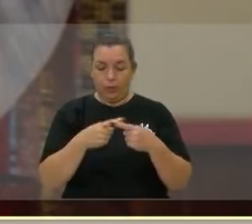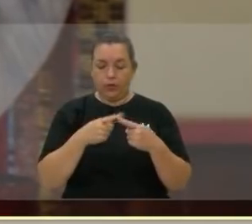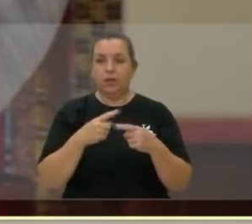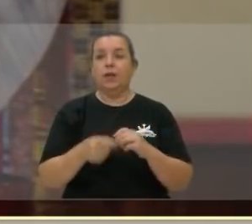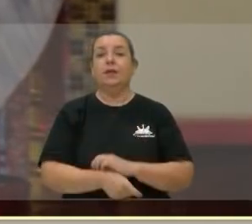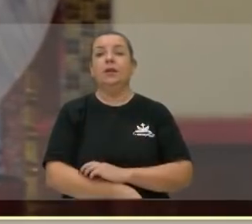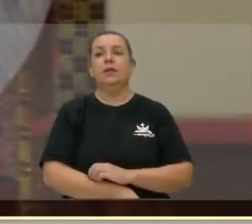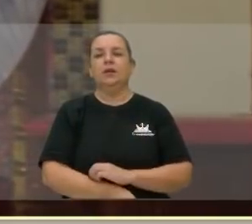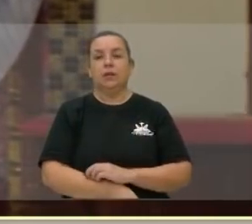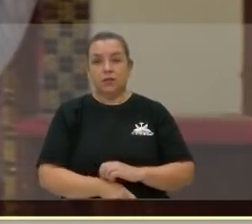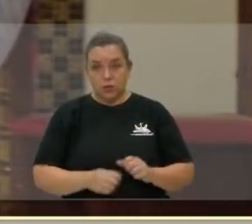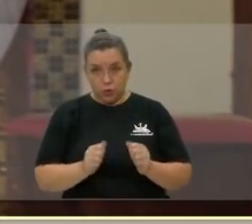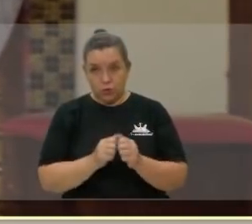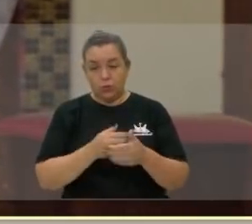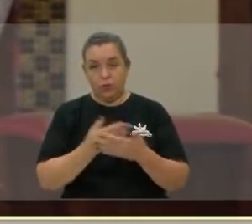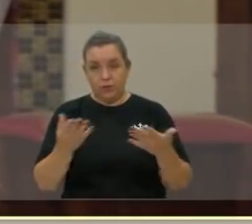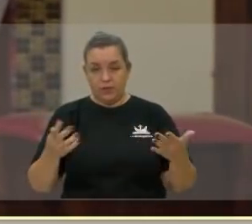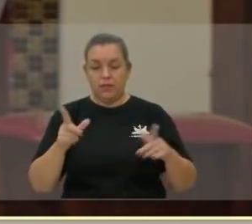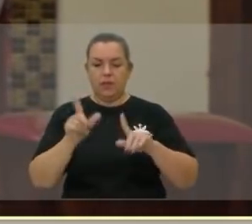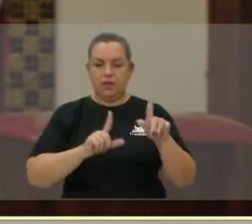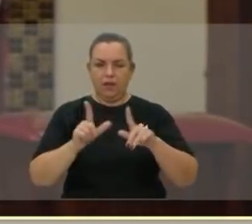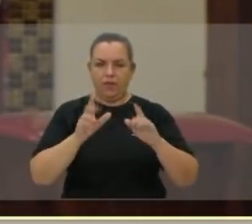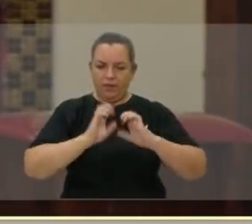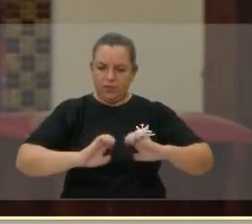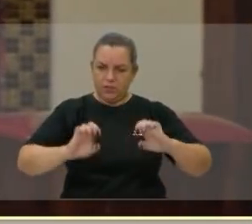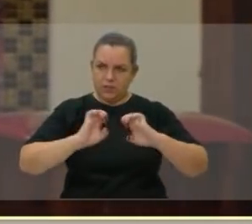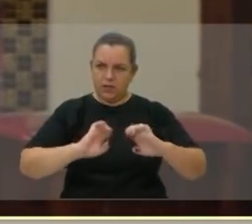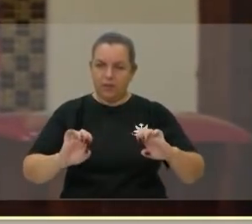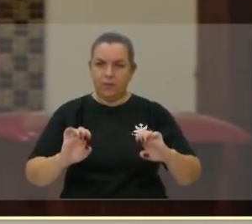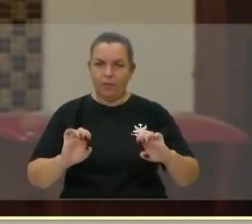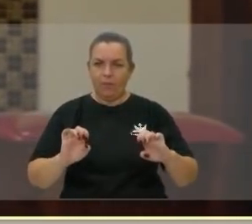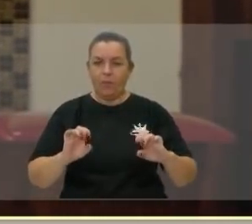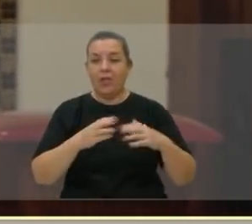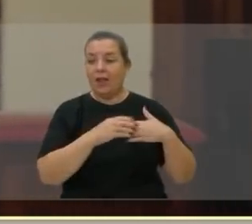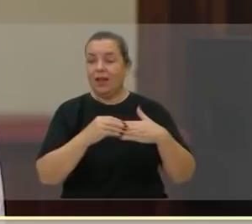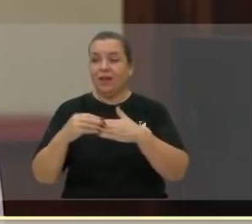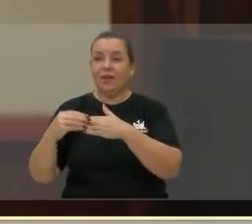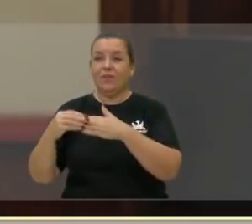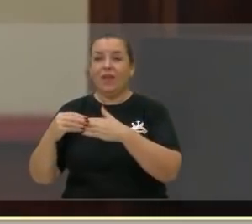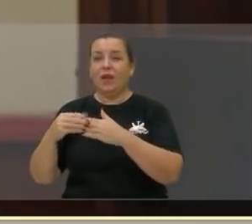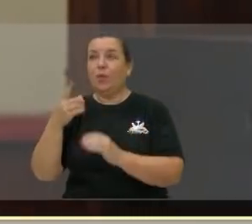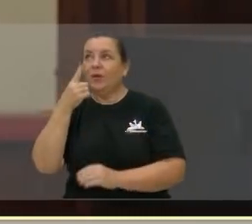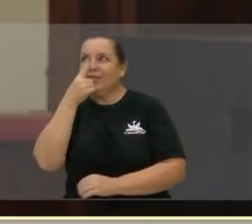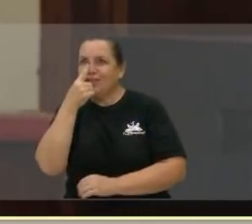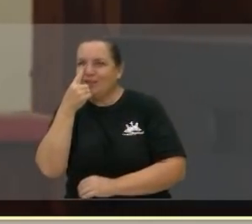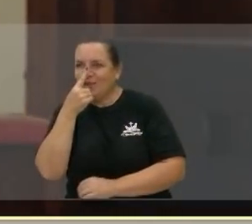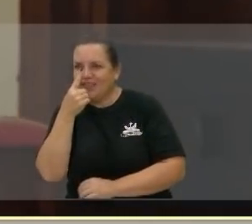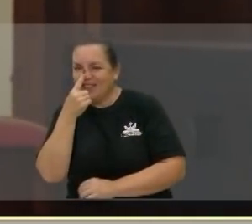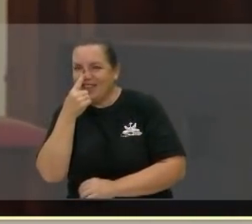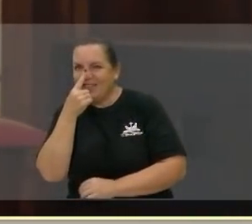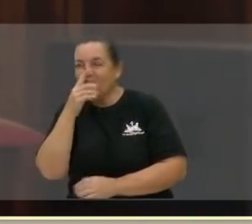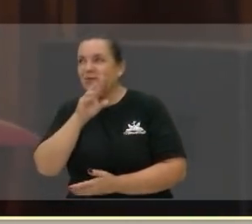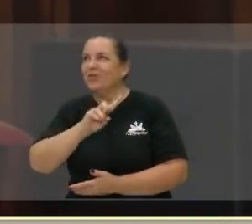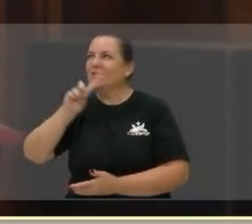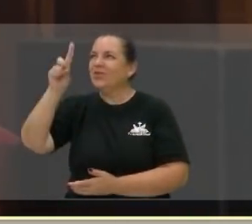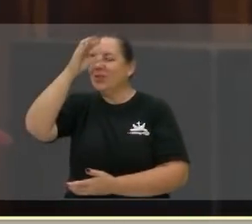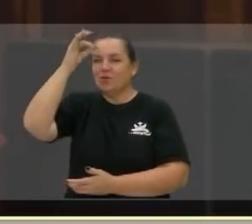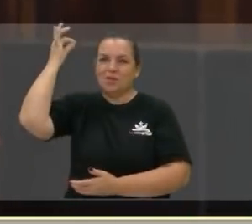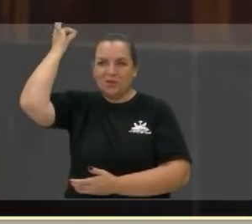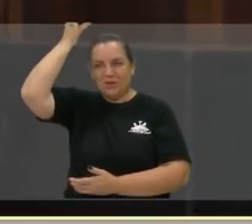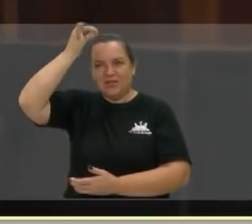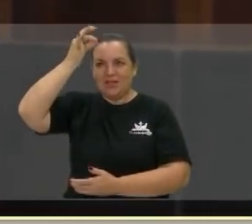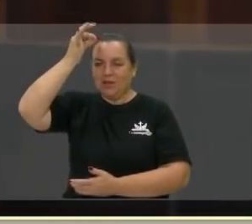de com você, pela TV evangelizar, por rádio evangelizar, te levar a uma intimidade com o Divino Espírito